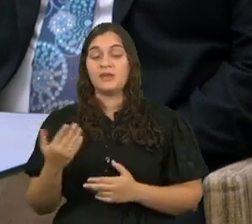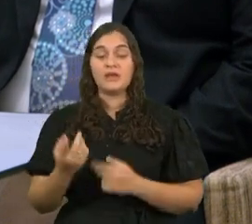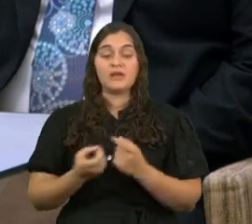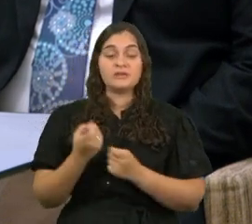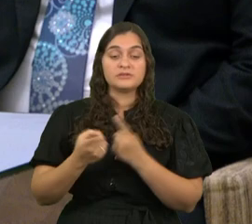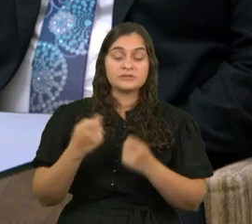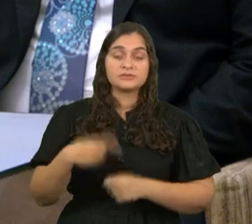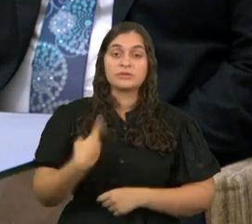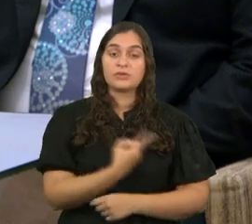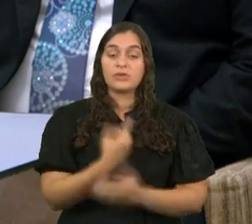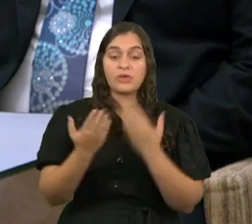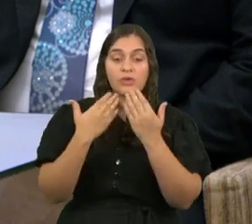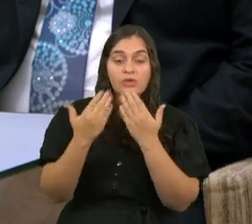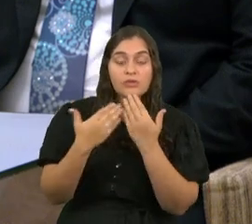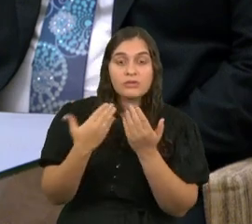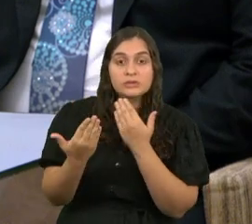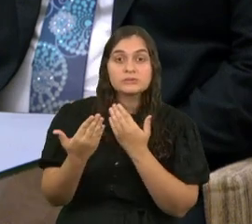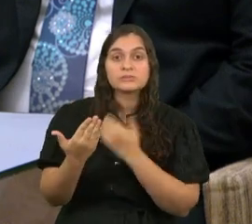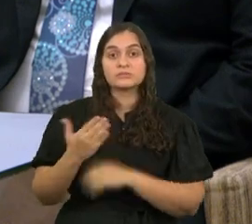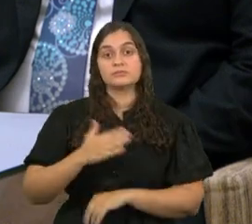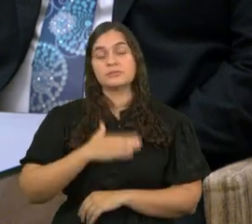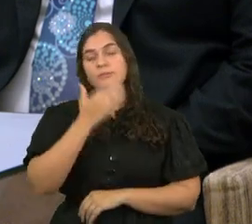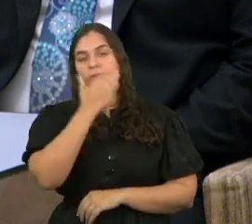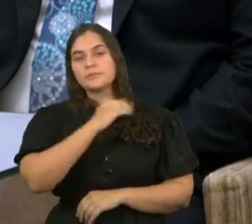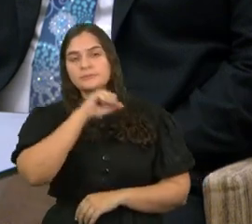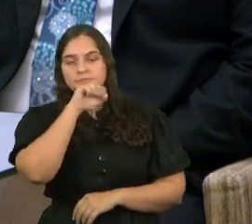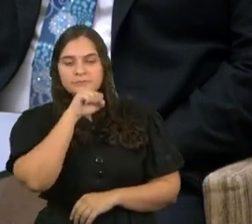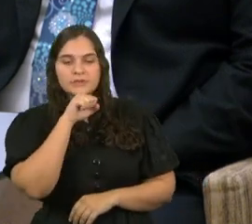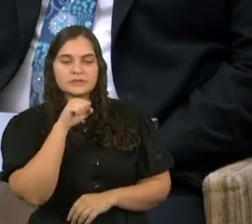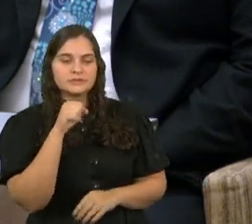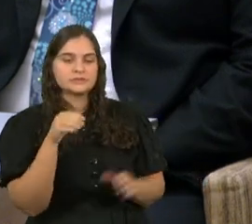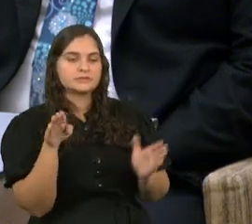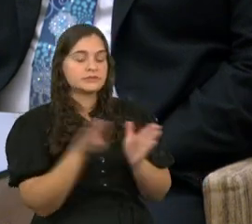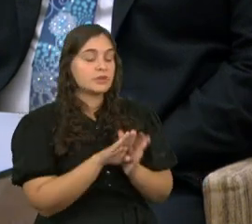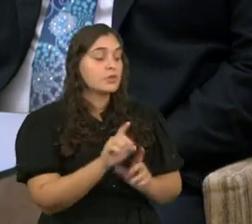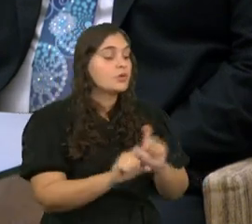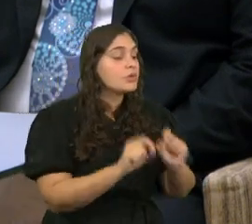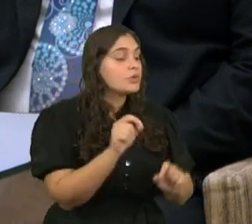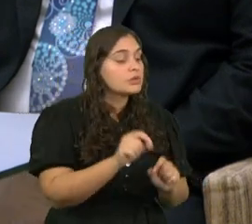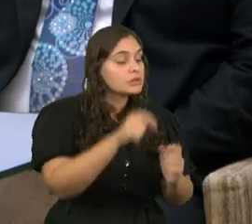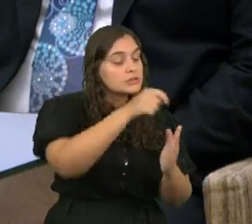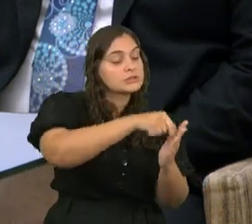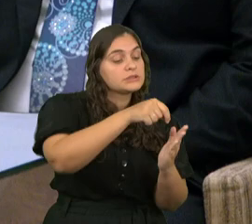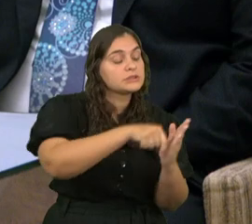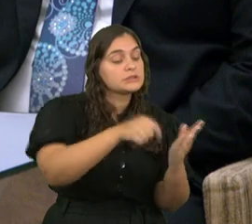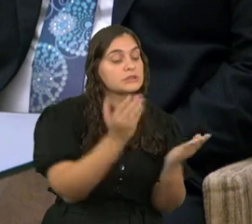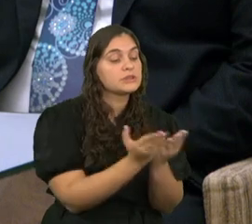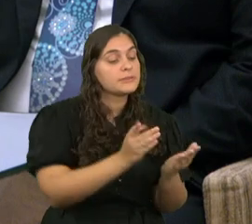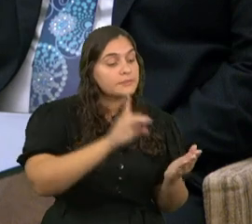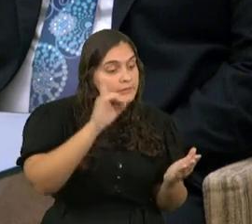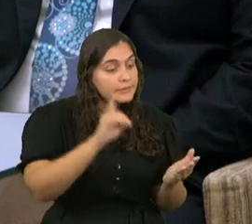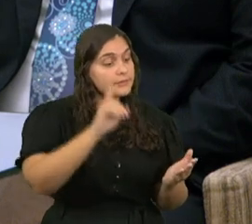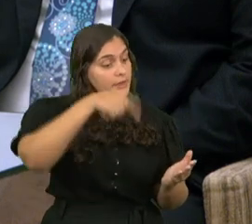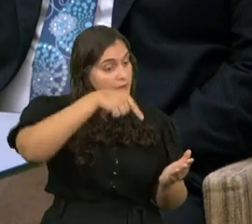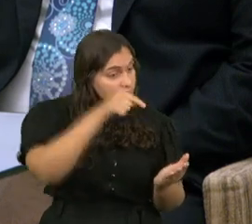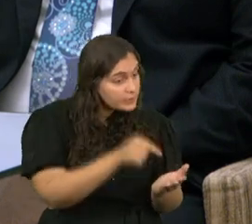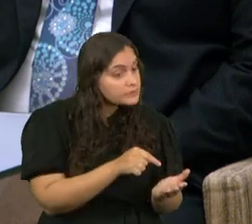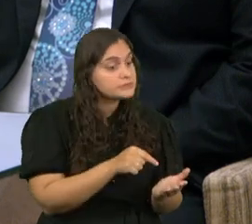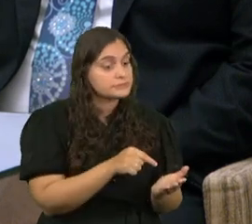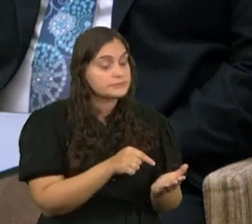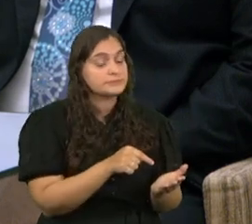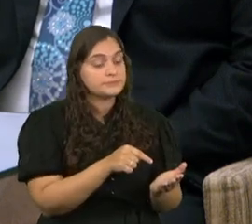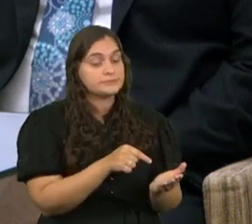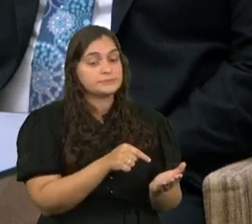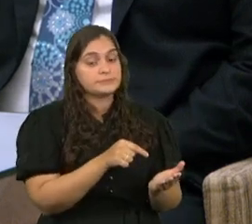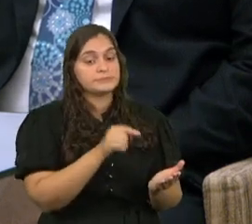estávamos conversando e ele chegava e dizia, o que é que está escrito na sua Bíblia? É isso?